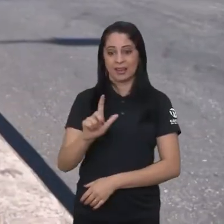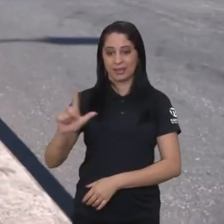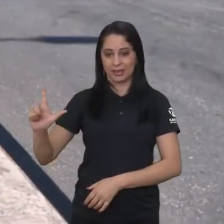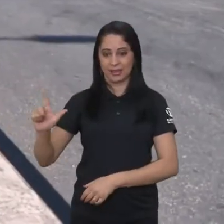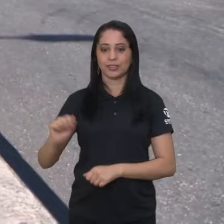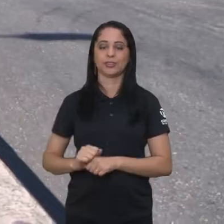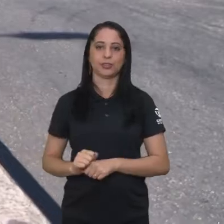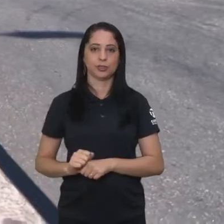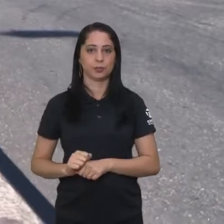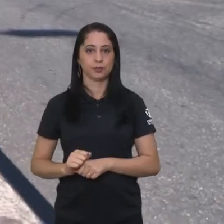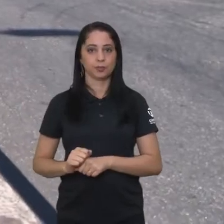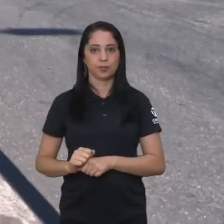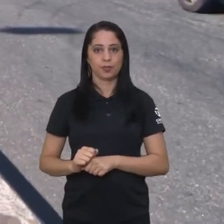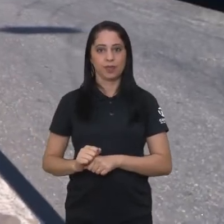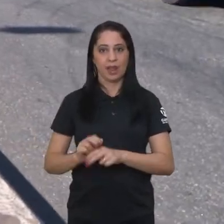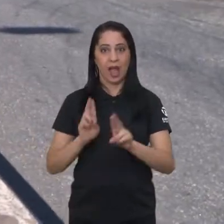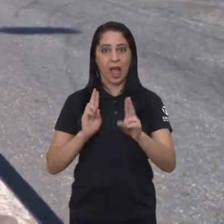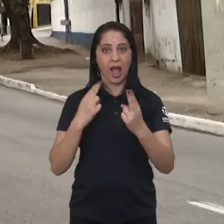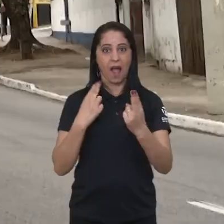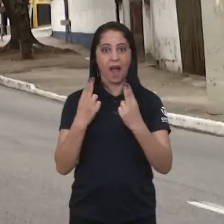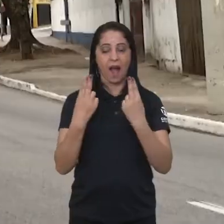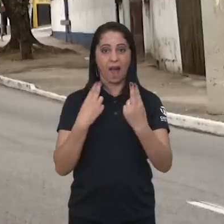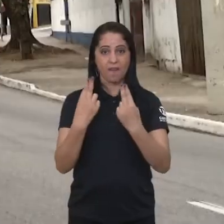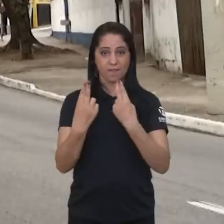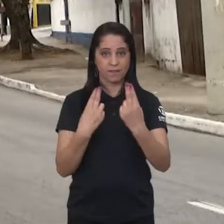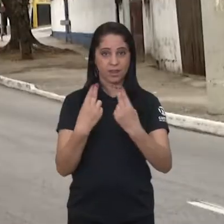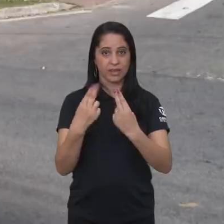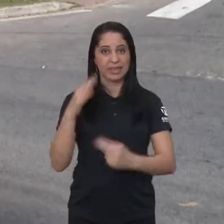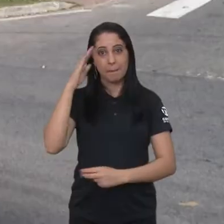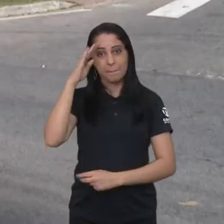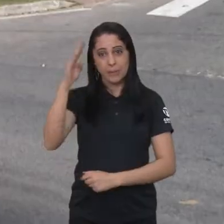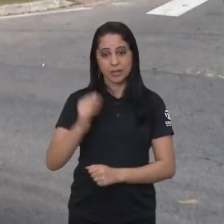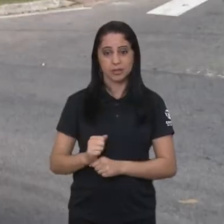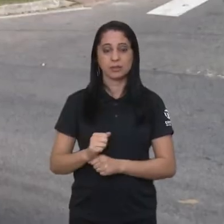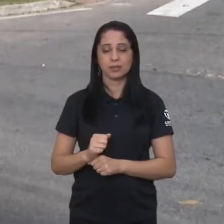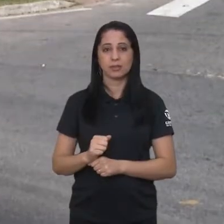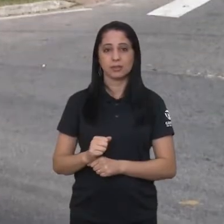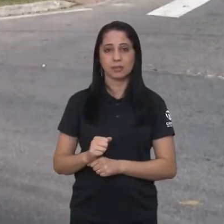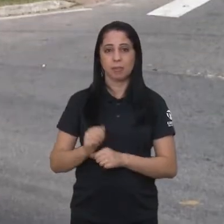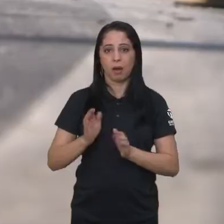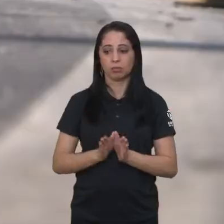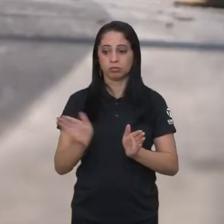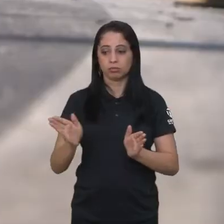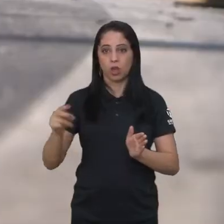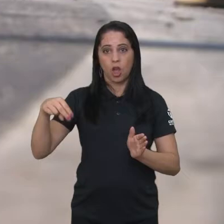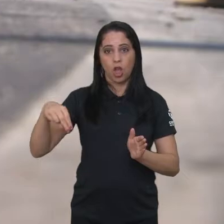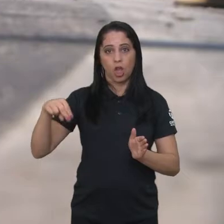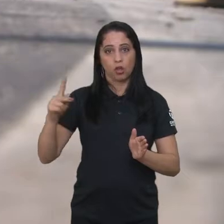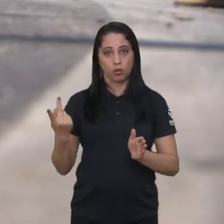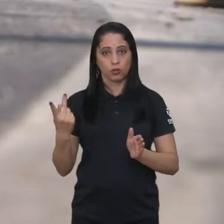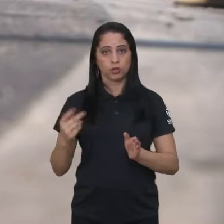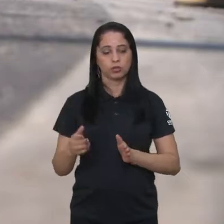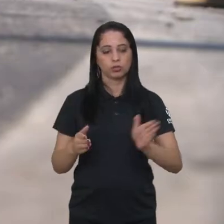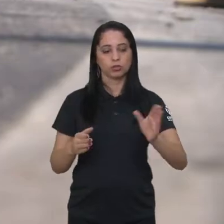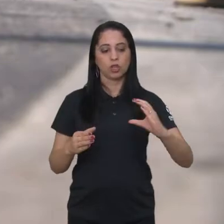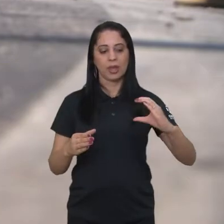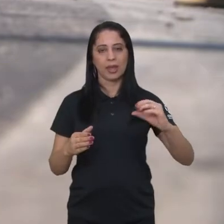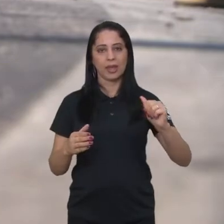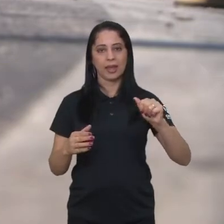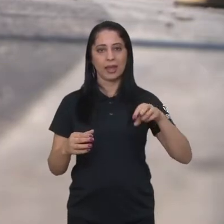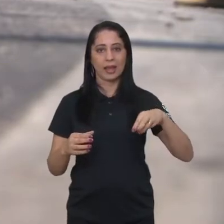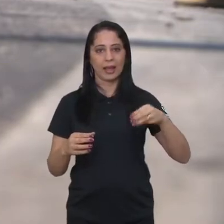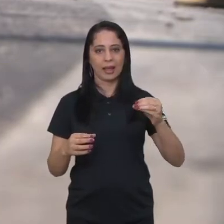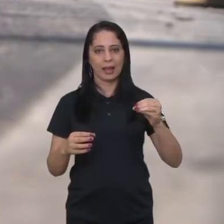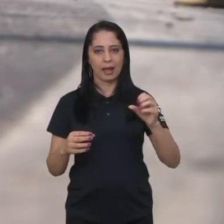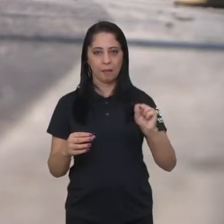via é um dos principais acessos para bairros como Novo Horizonte e Campos de São José. O trânsito tranquilo na região